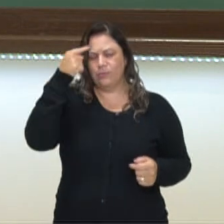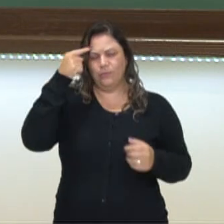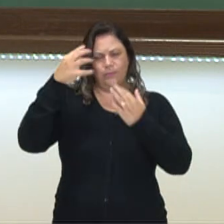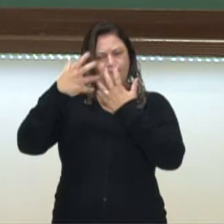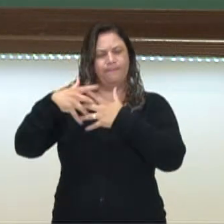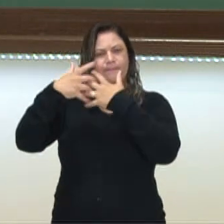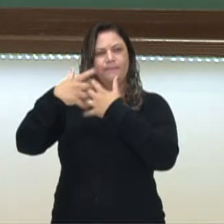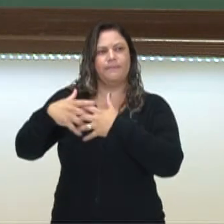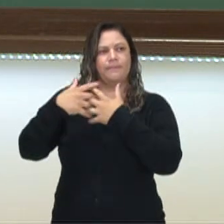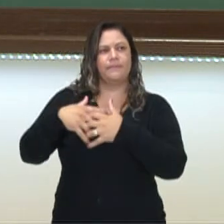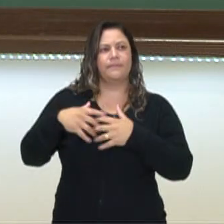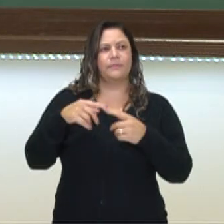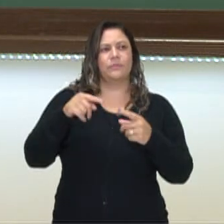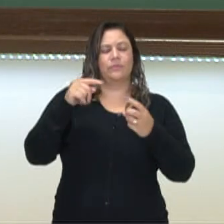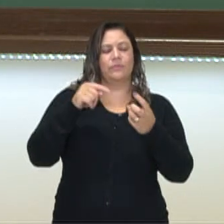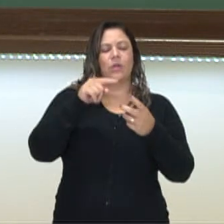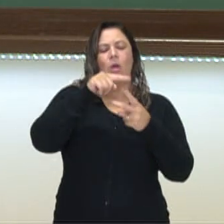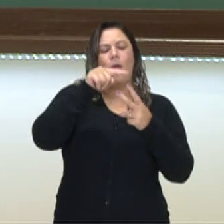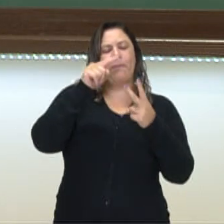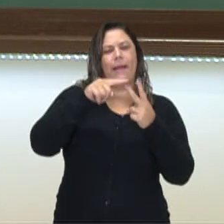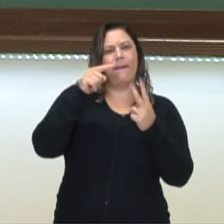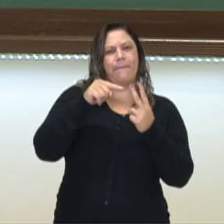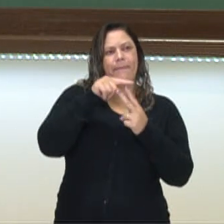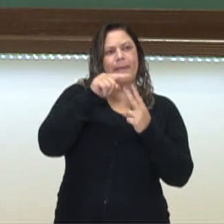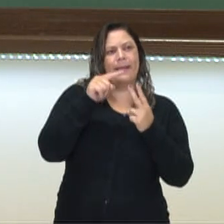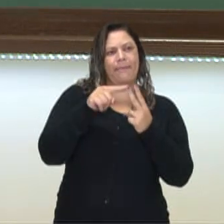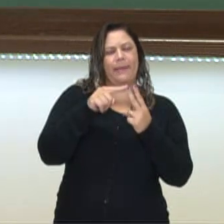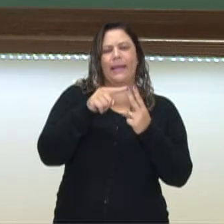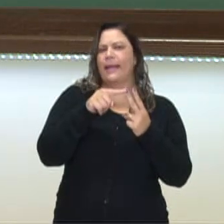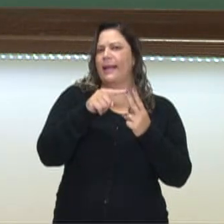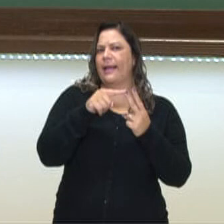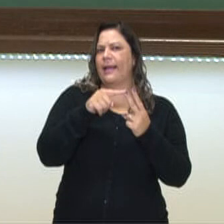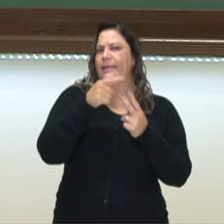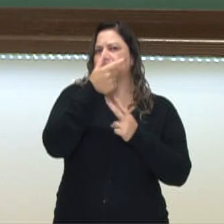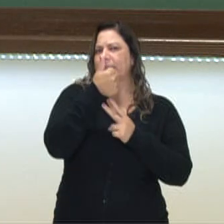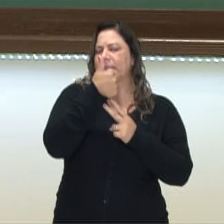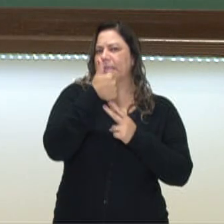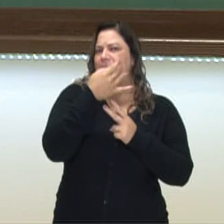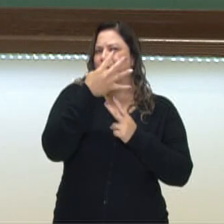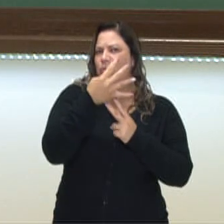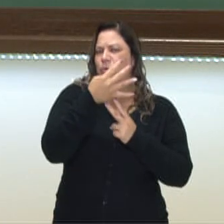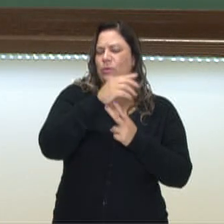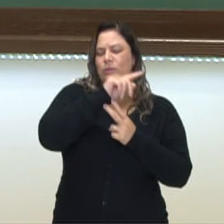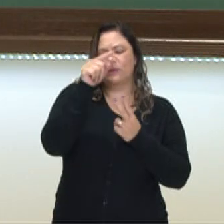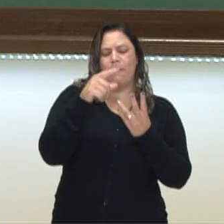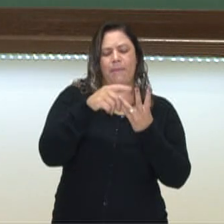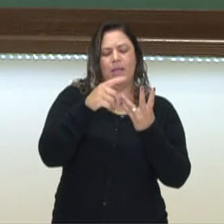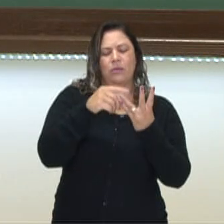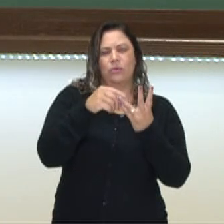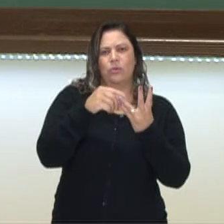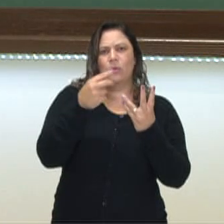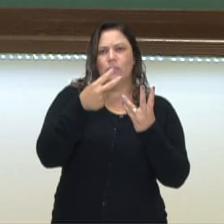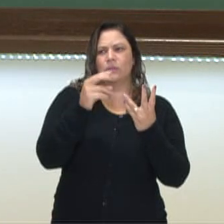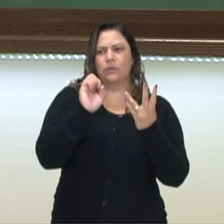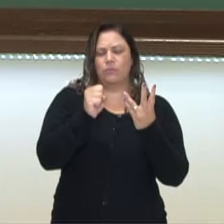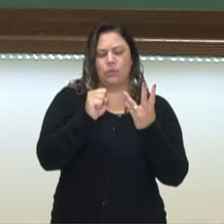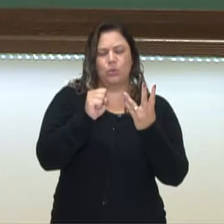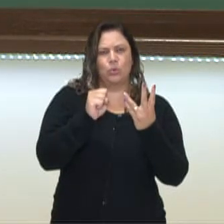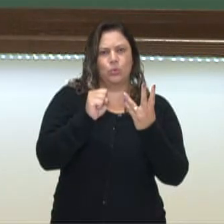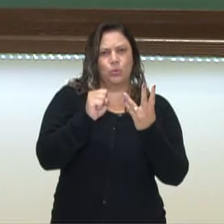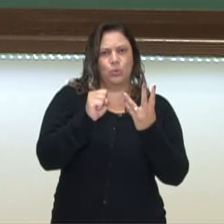Se 2 dedos da prof é 14, eu vou pegar mais 2, vai dar 28. 28 com